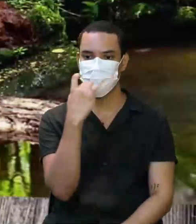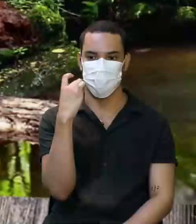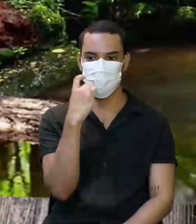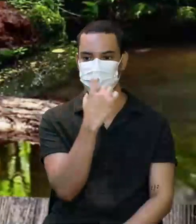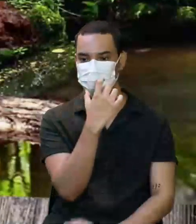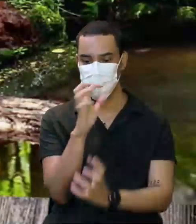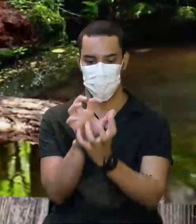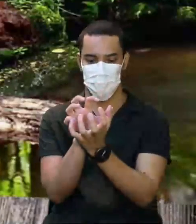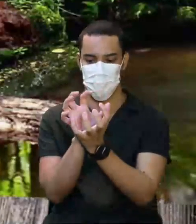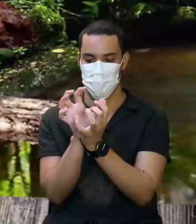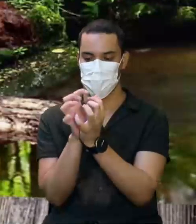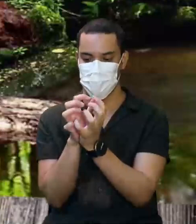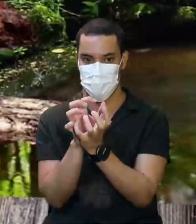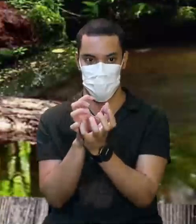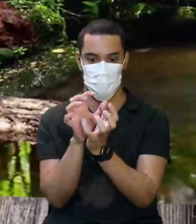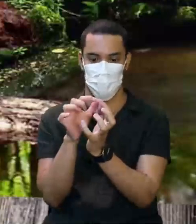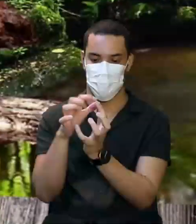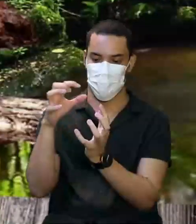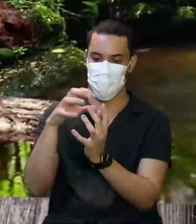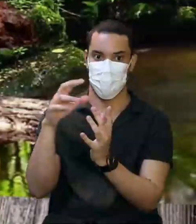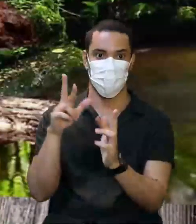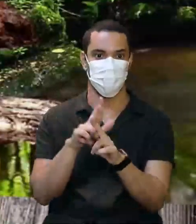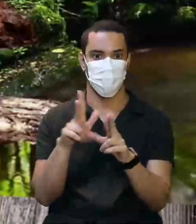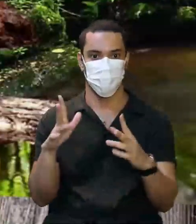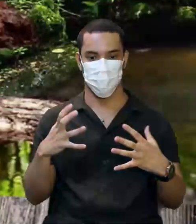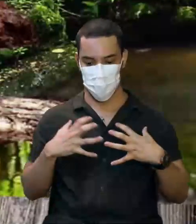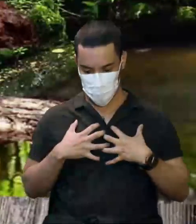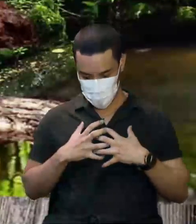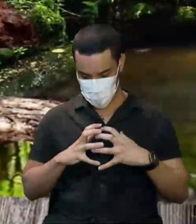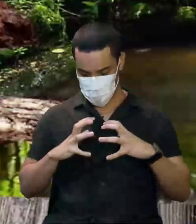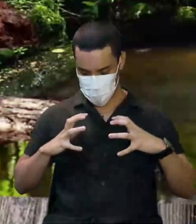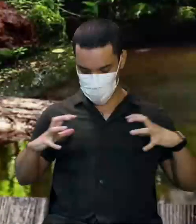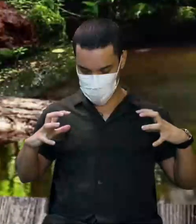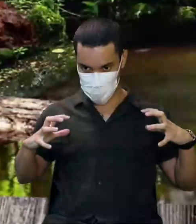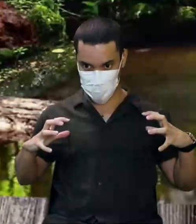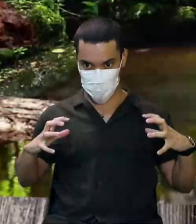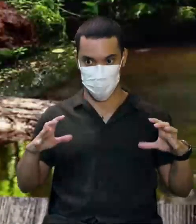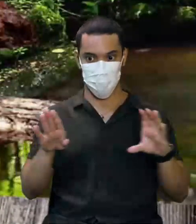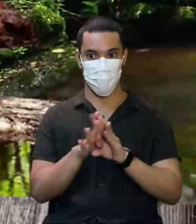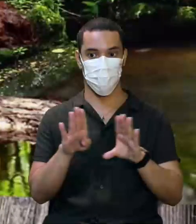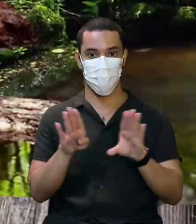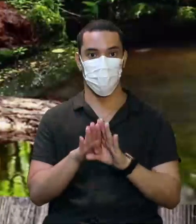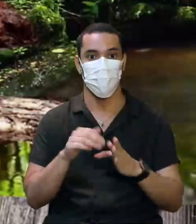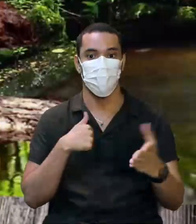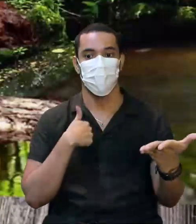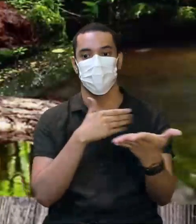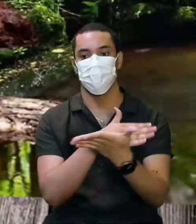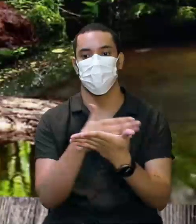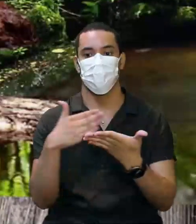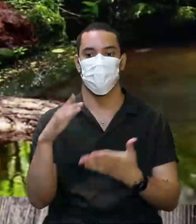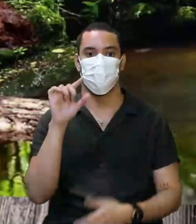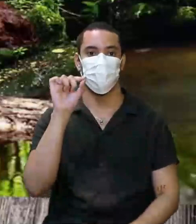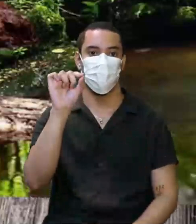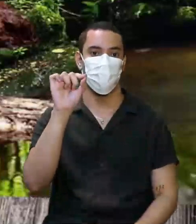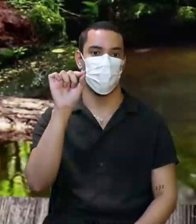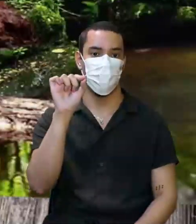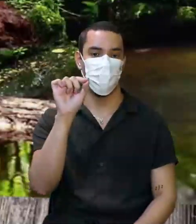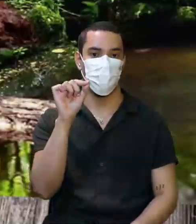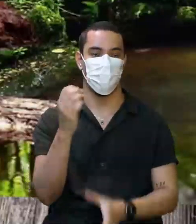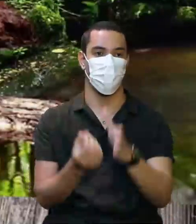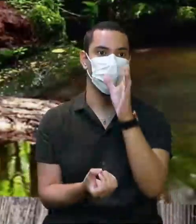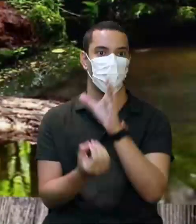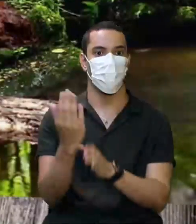saliente ainda, tá? Tórax avantajado também. E aí eles já começavam aí a